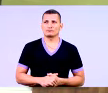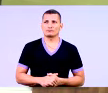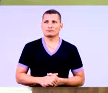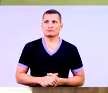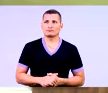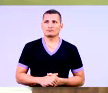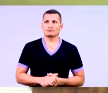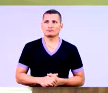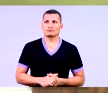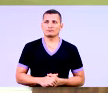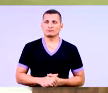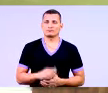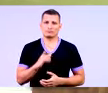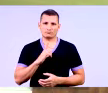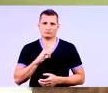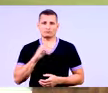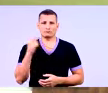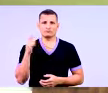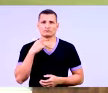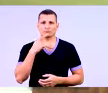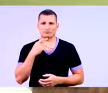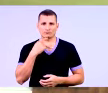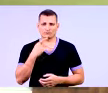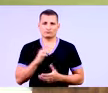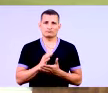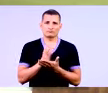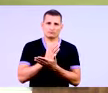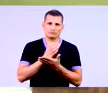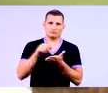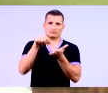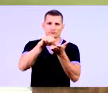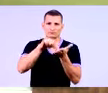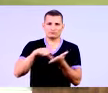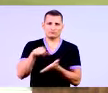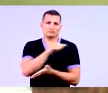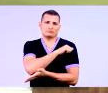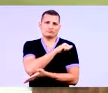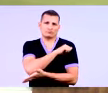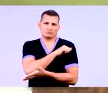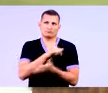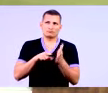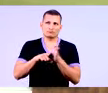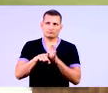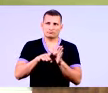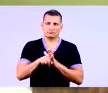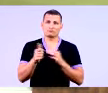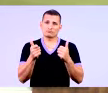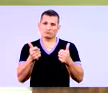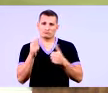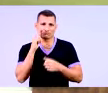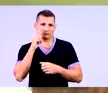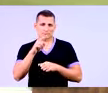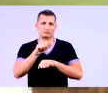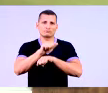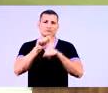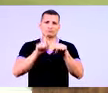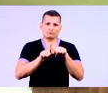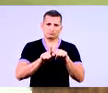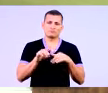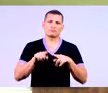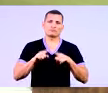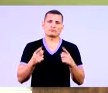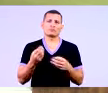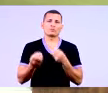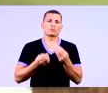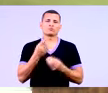teve uma outra dúvida alguns pólos onde estamos perguntando por cheias de beleza gente está vendo algoritmo mas como é que isso